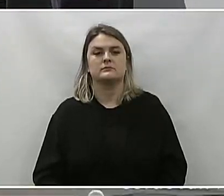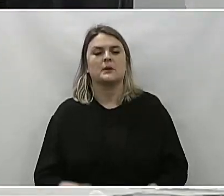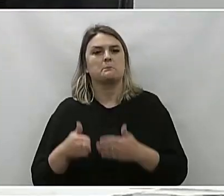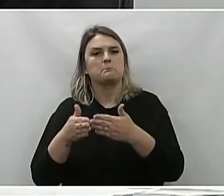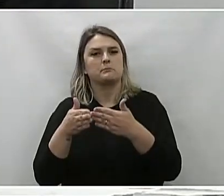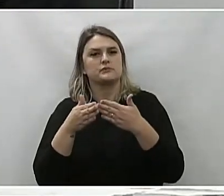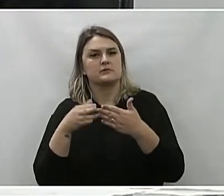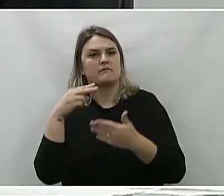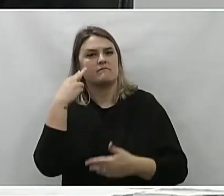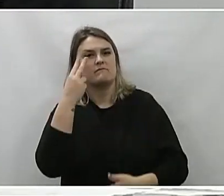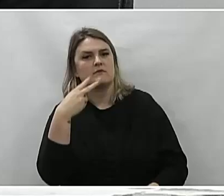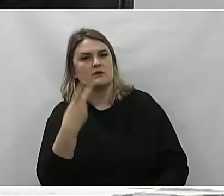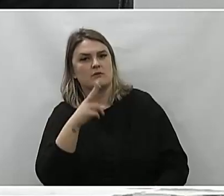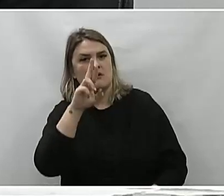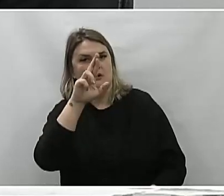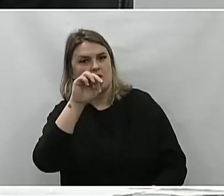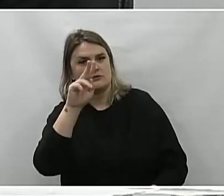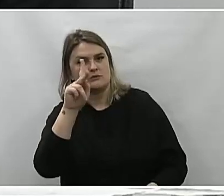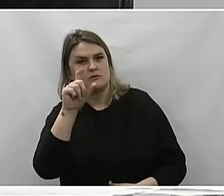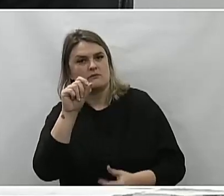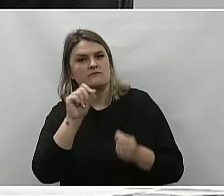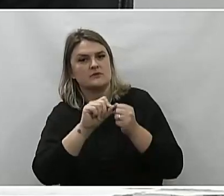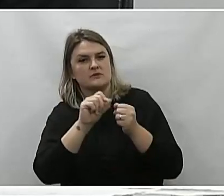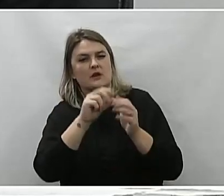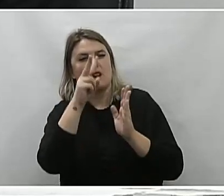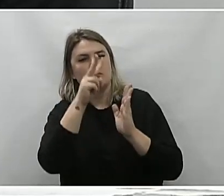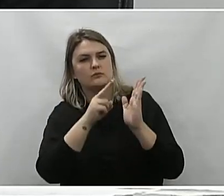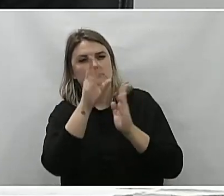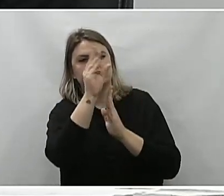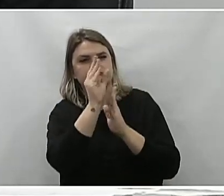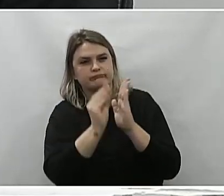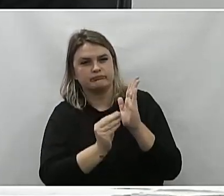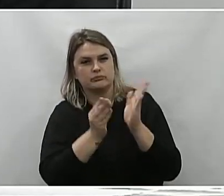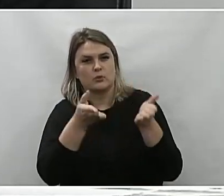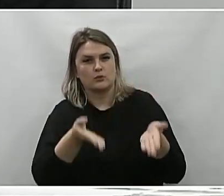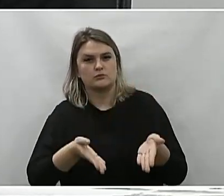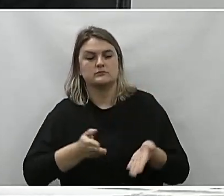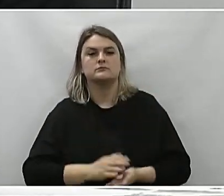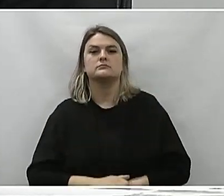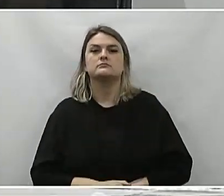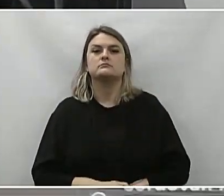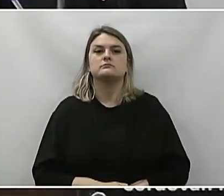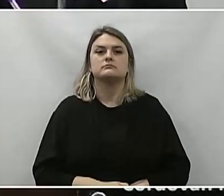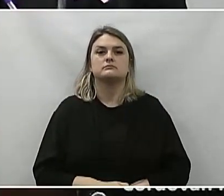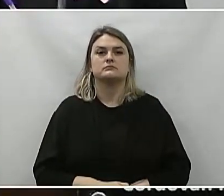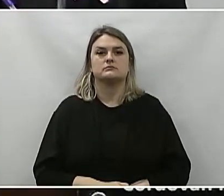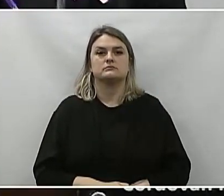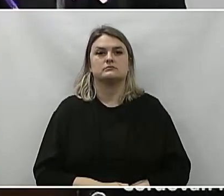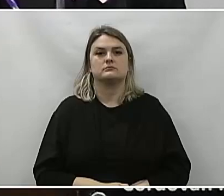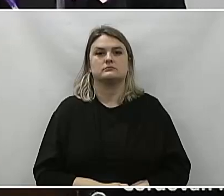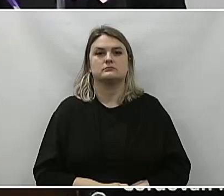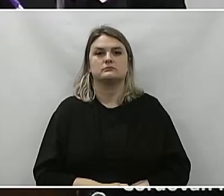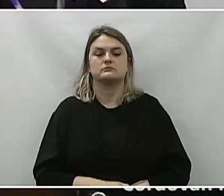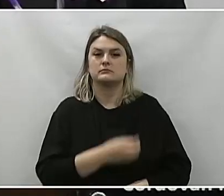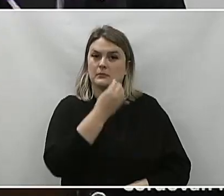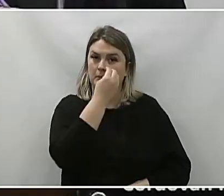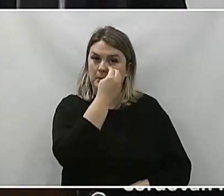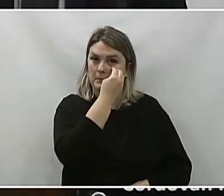solicito ao Vereador Valdir rádio para que proceda a leitura da matéria constante no expediente do dia